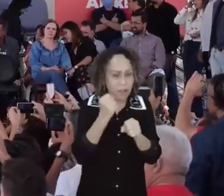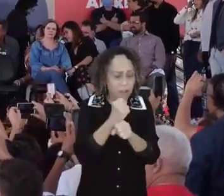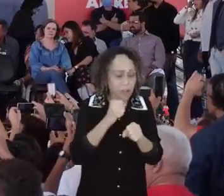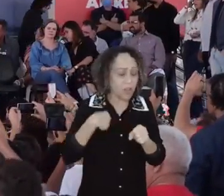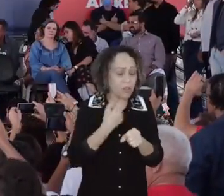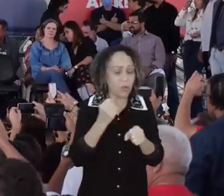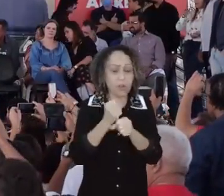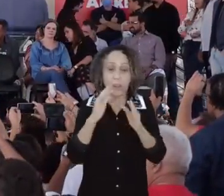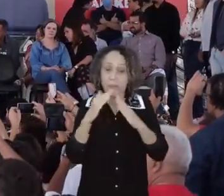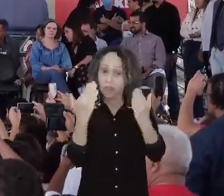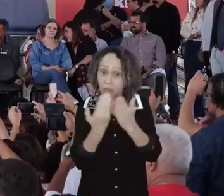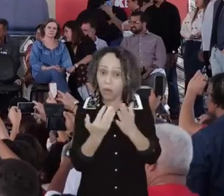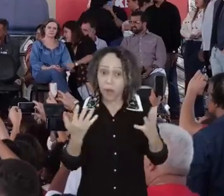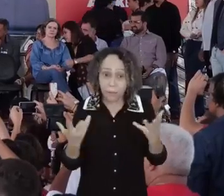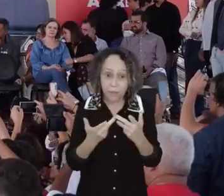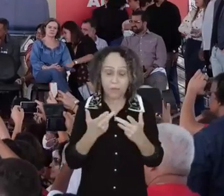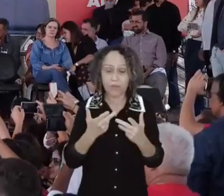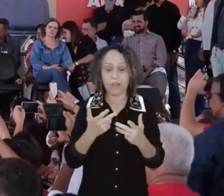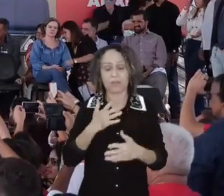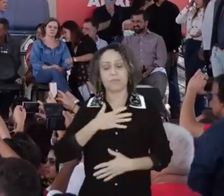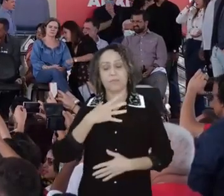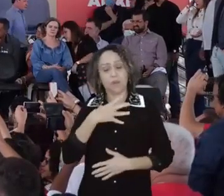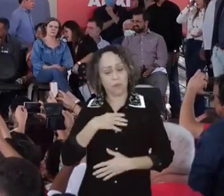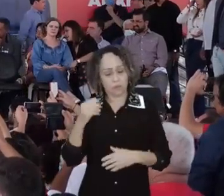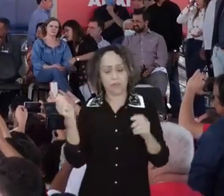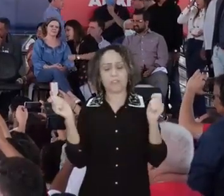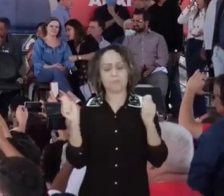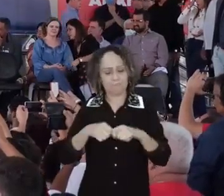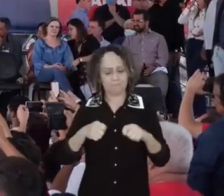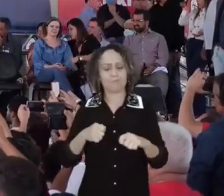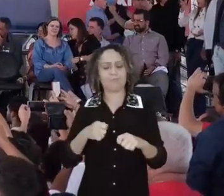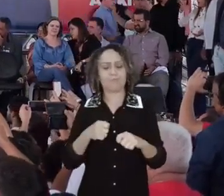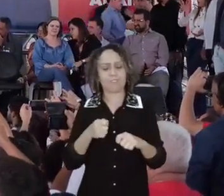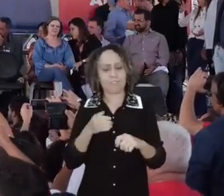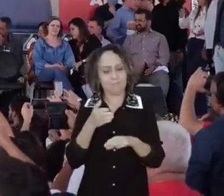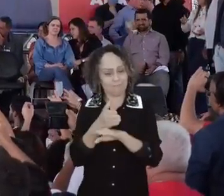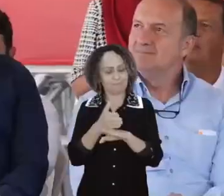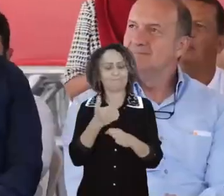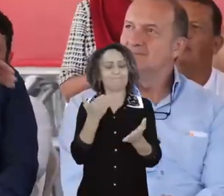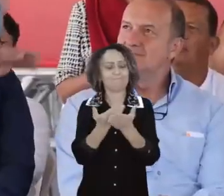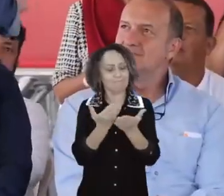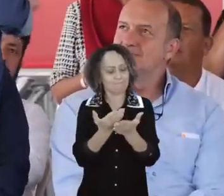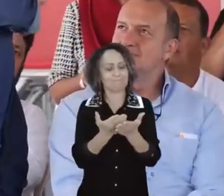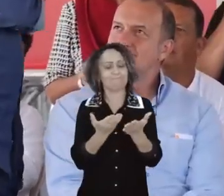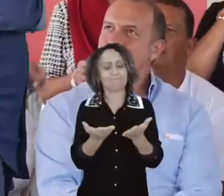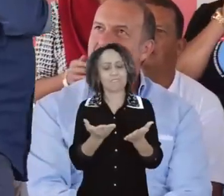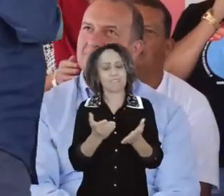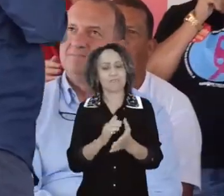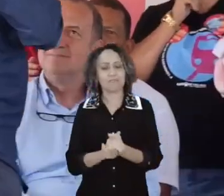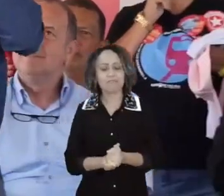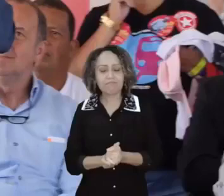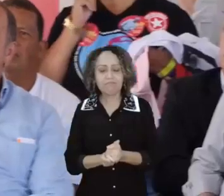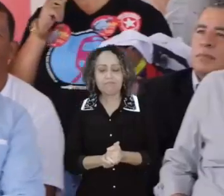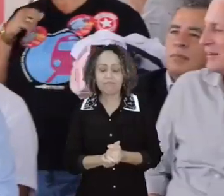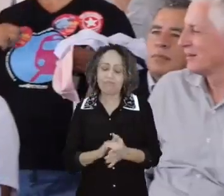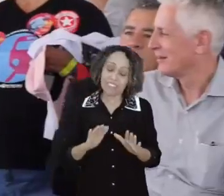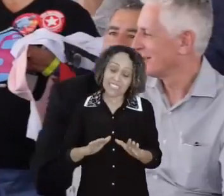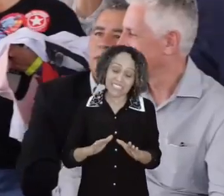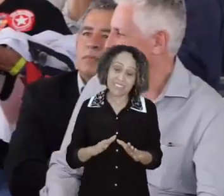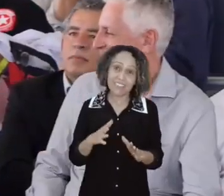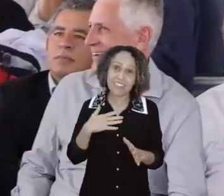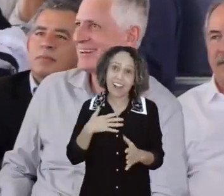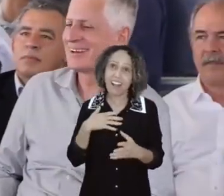Mário, a coisa que eu tenho mais orgulho, eu sou muito chorão, depois que você vai ficando velho, você vai ficando mais sentimental, você vai